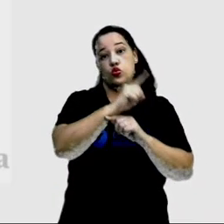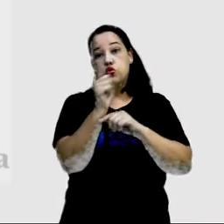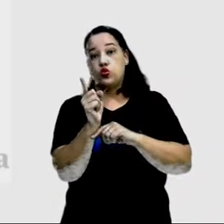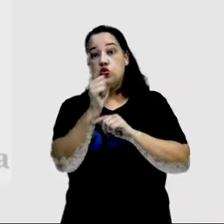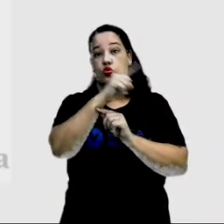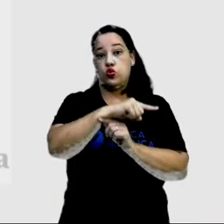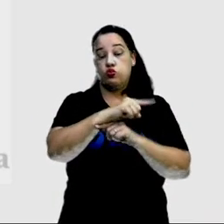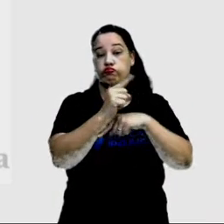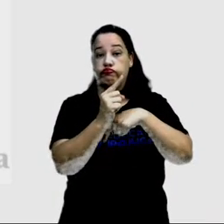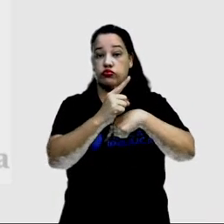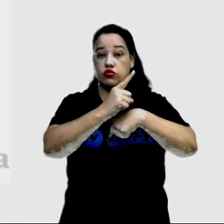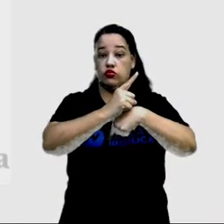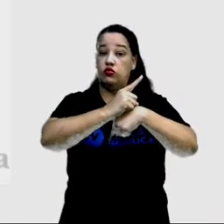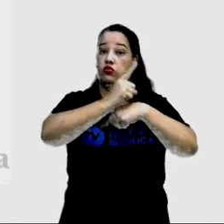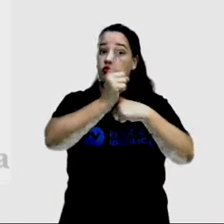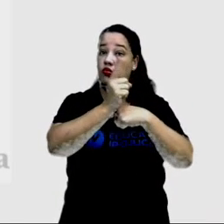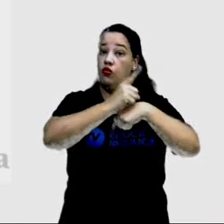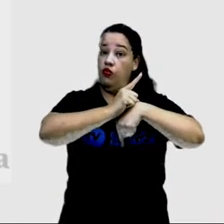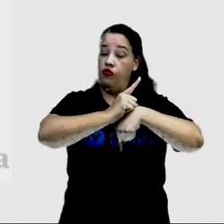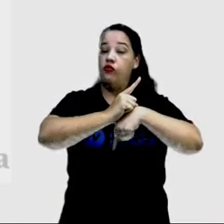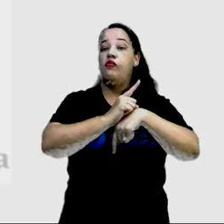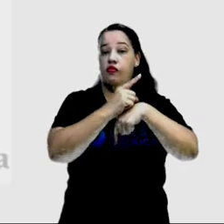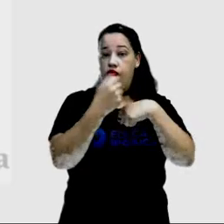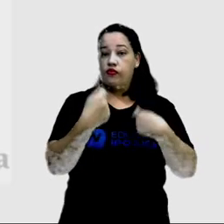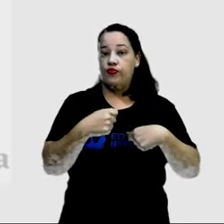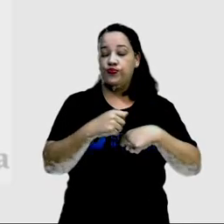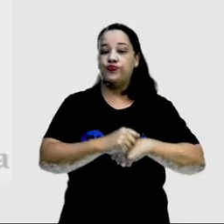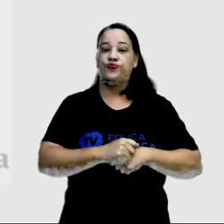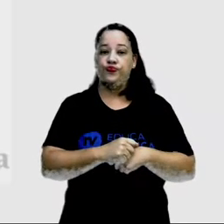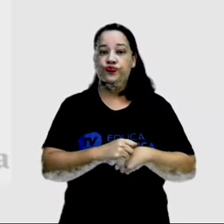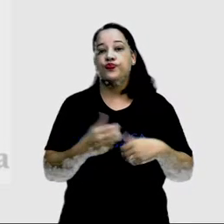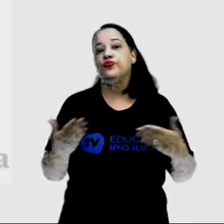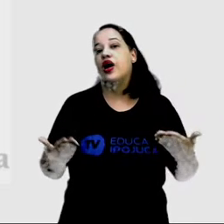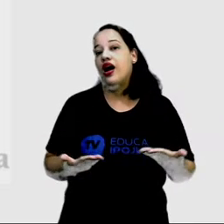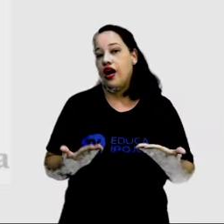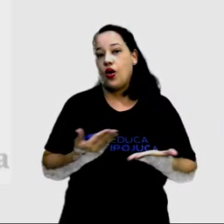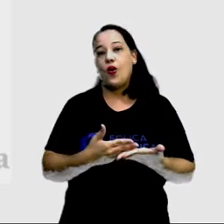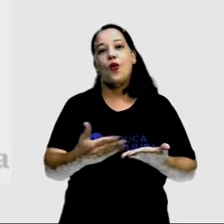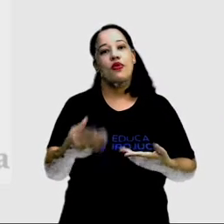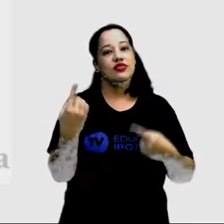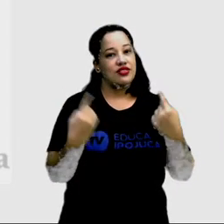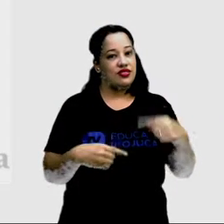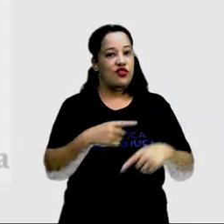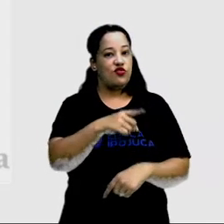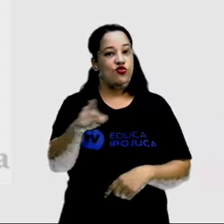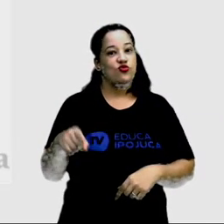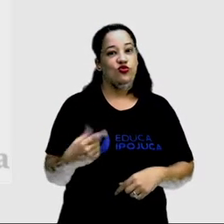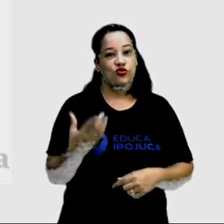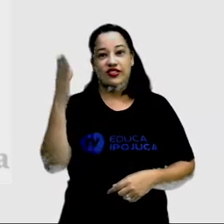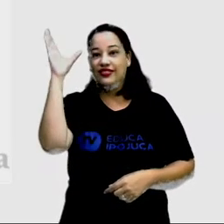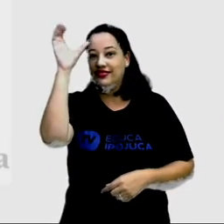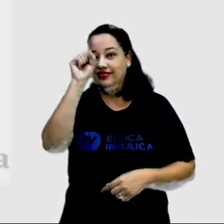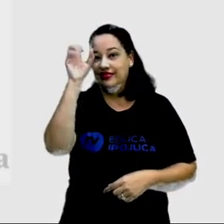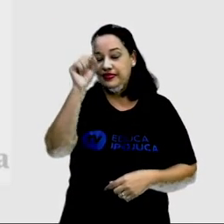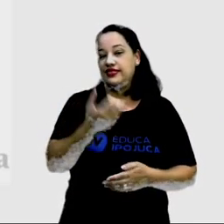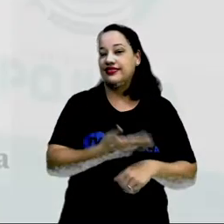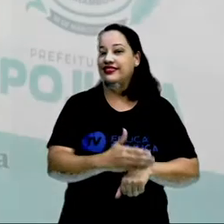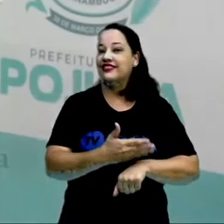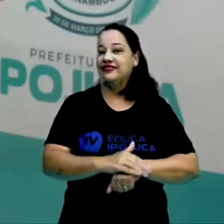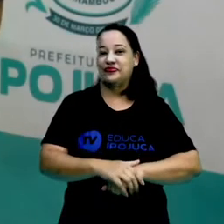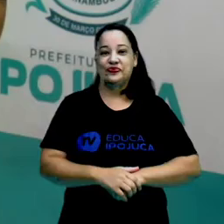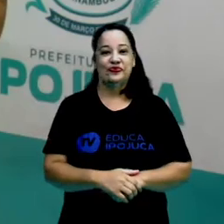nessa marcação de horas que está no digital. Então, já começa agora mais um desafio para vocês, para que vocês comecem a